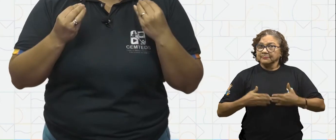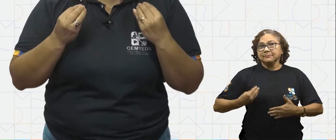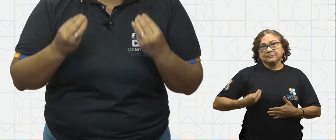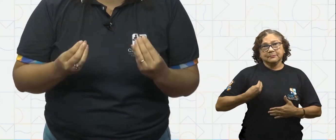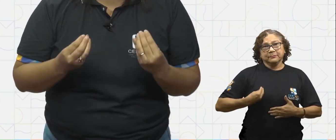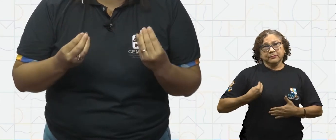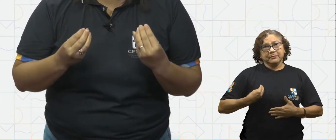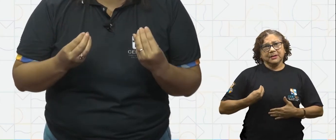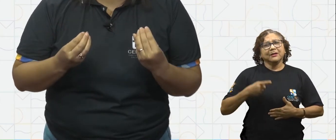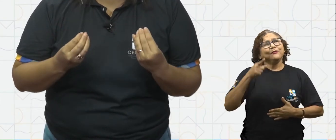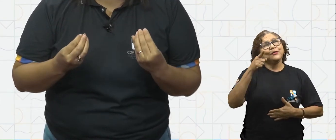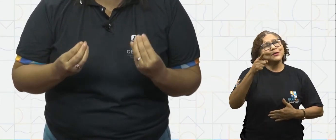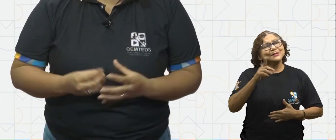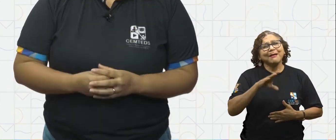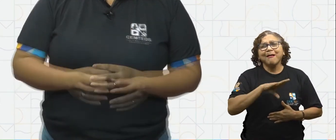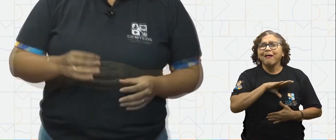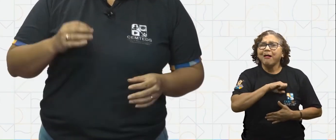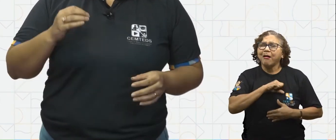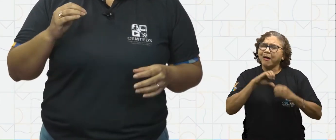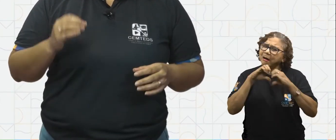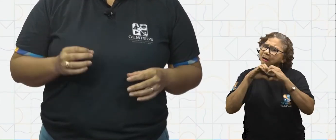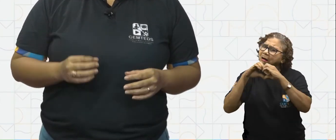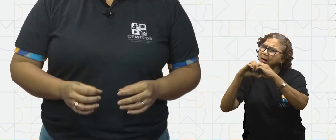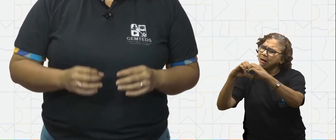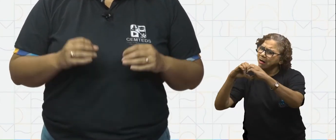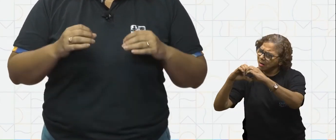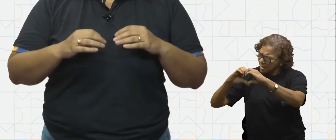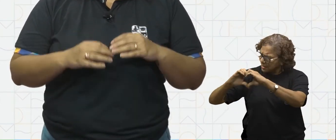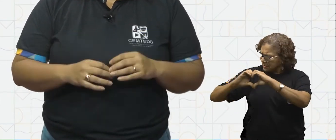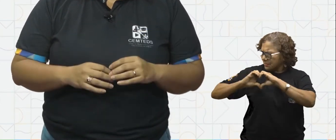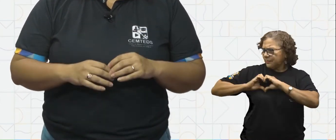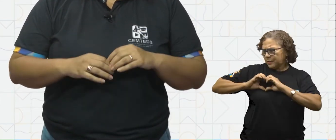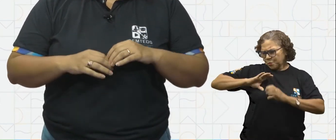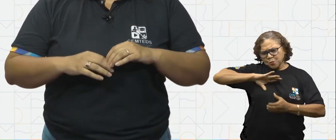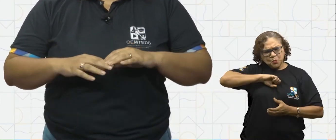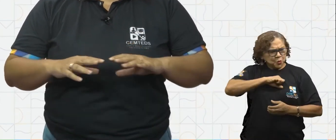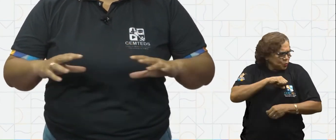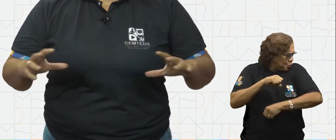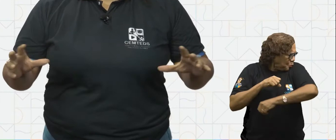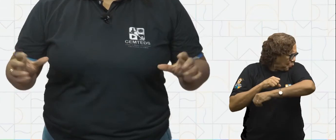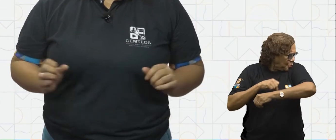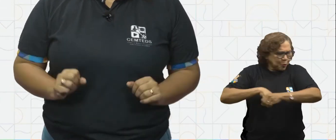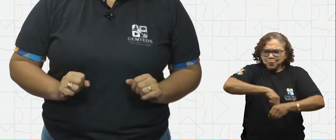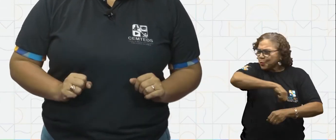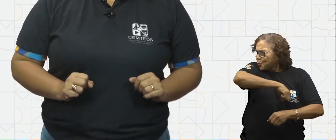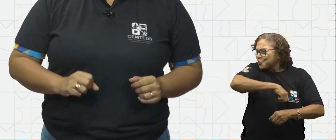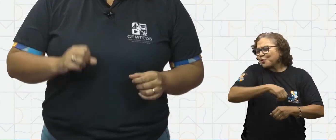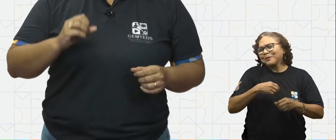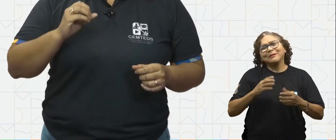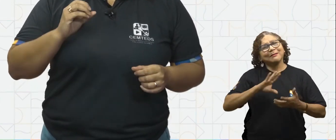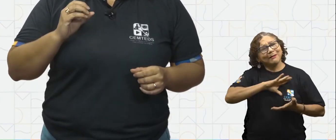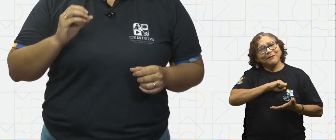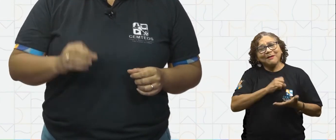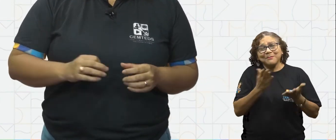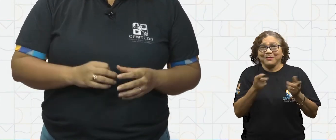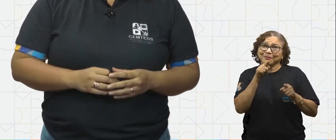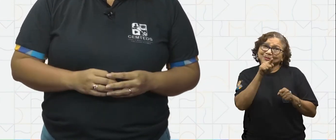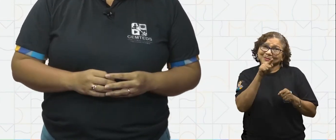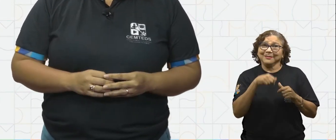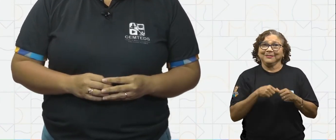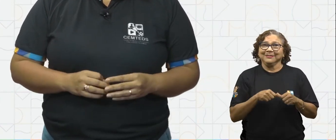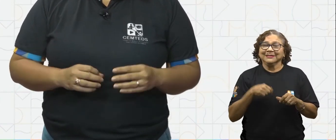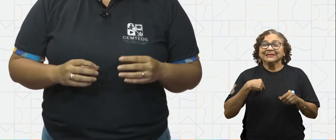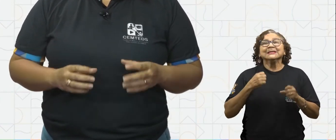isso, ame-se! É preciso ficar atento a todos ao seu redor, pois pessoas